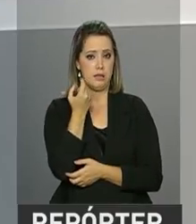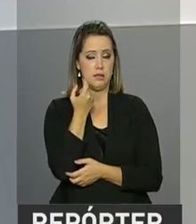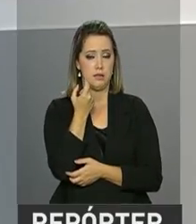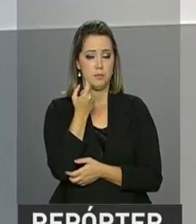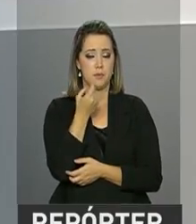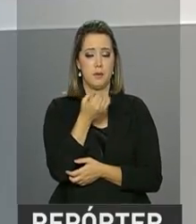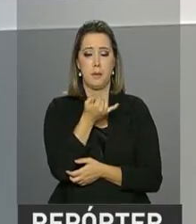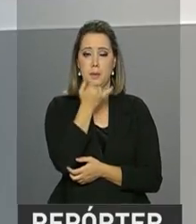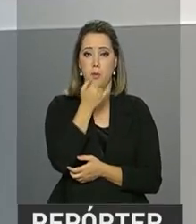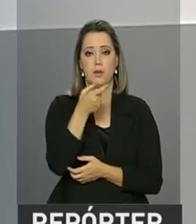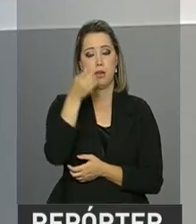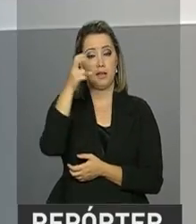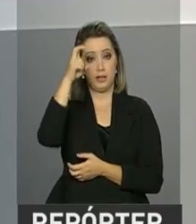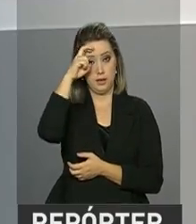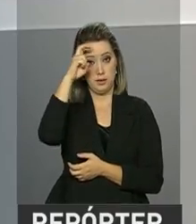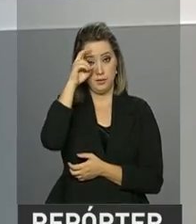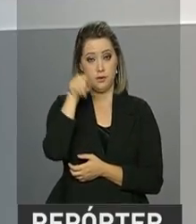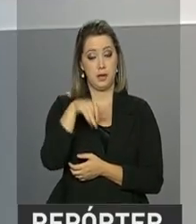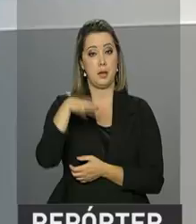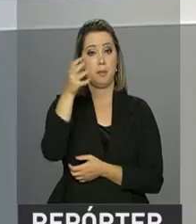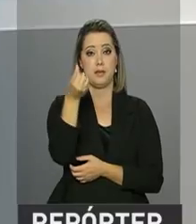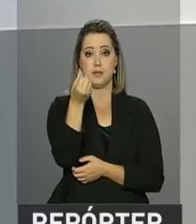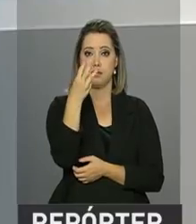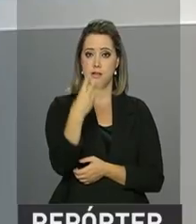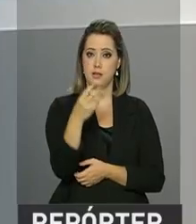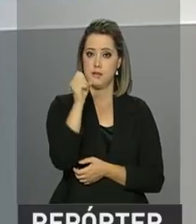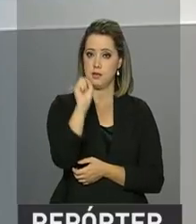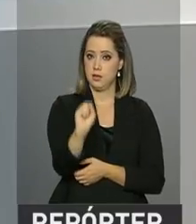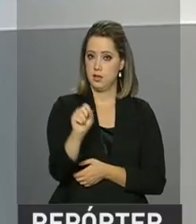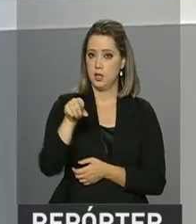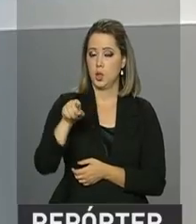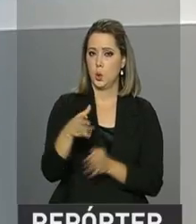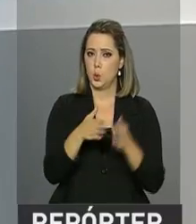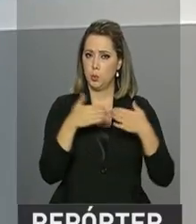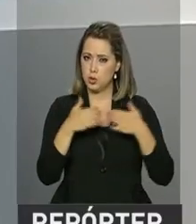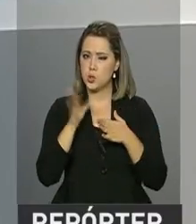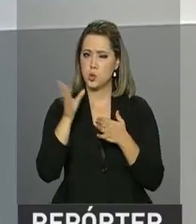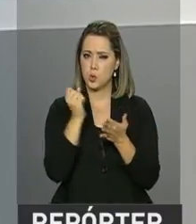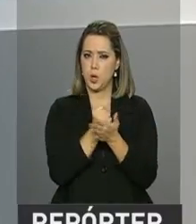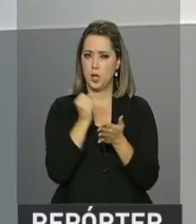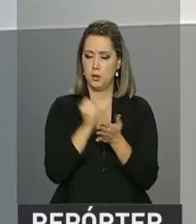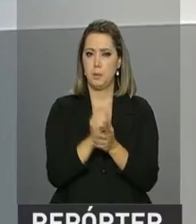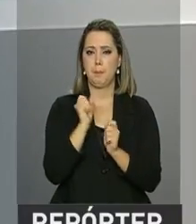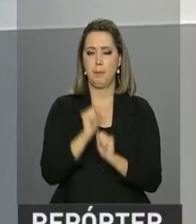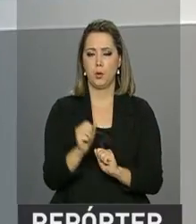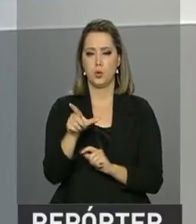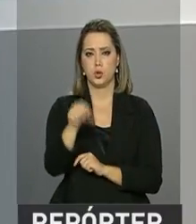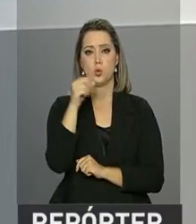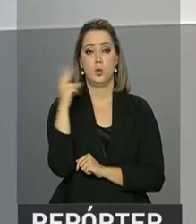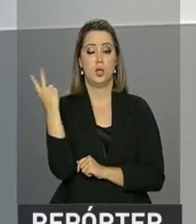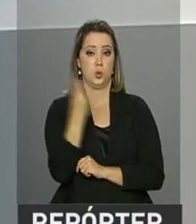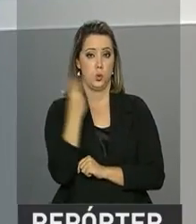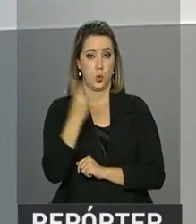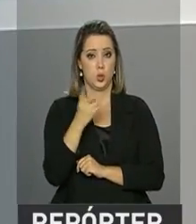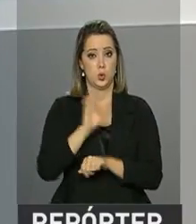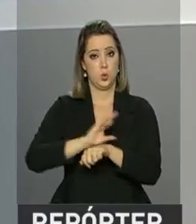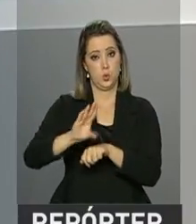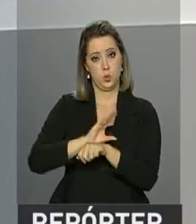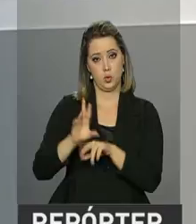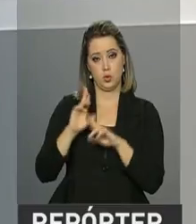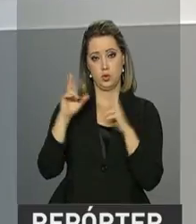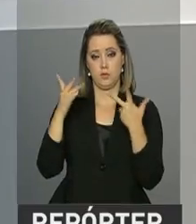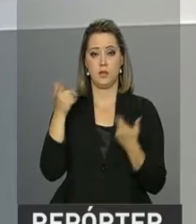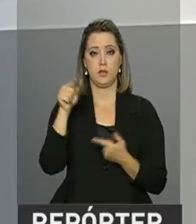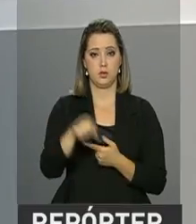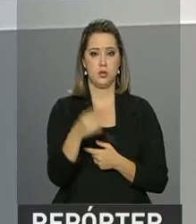de 638.000 pedidos foram registrados já que cada candidato pode escolher até duas opções de curso para